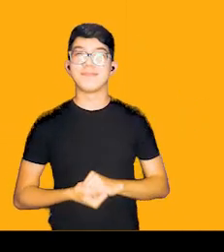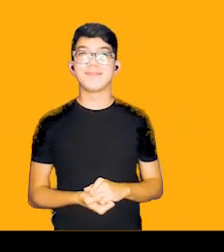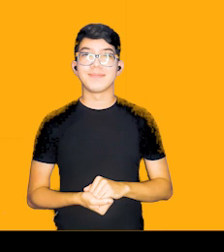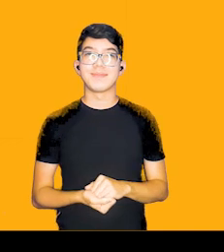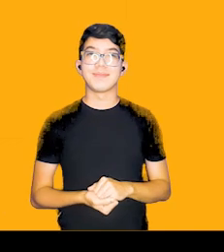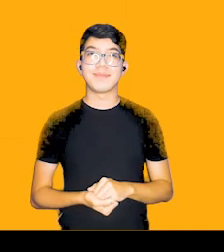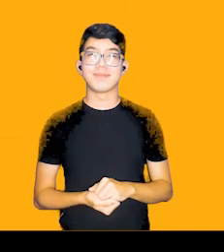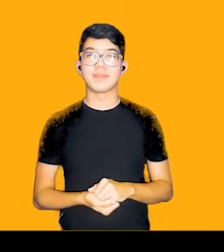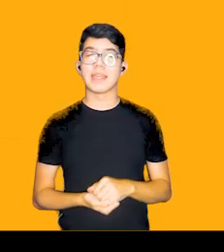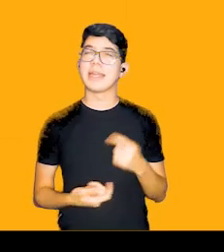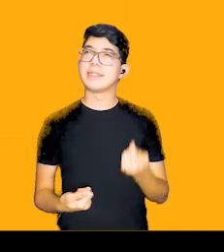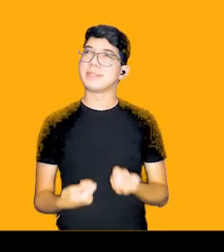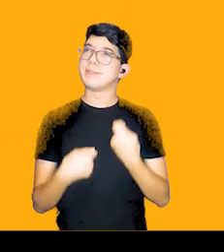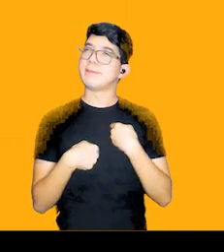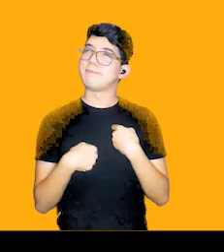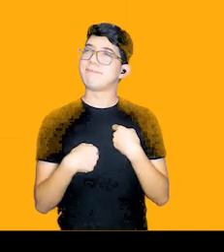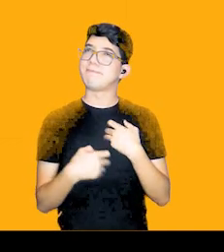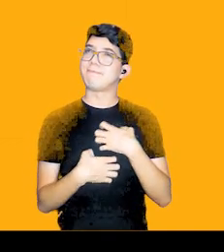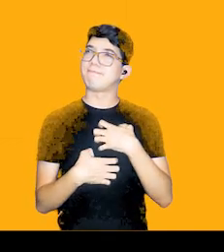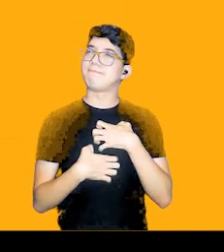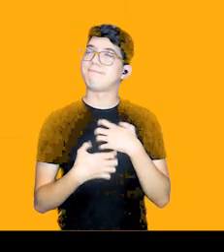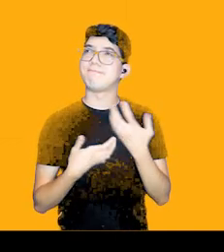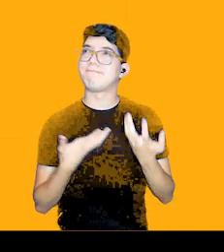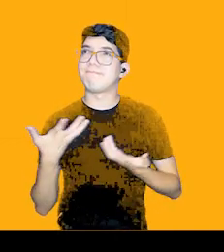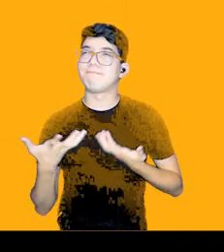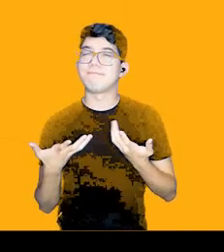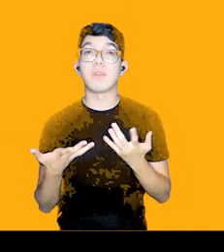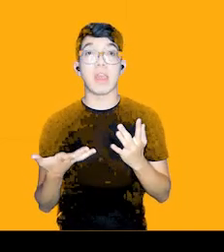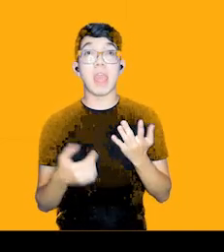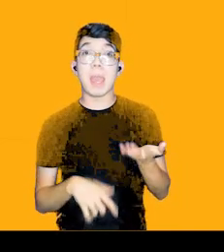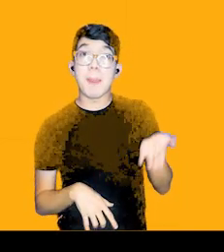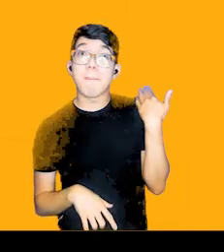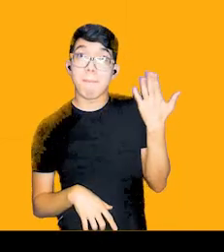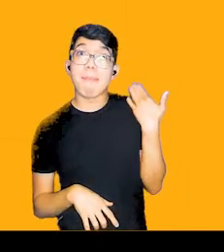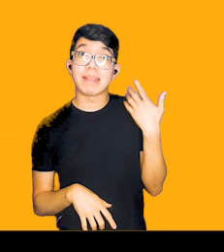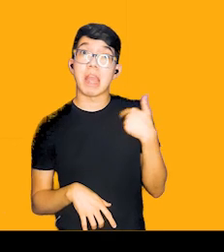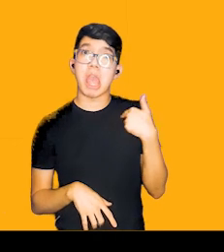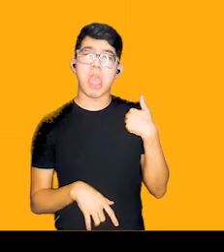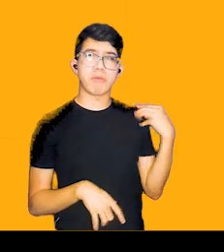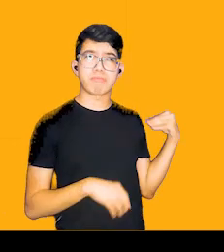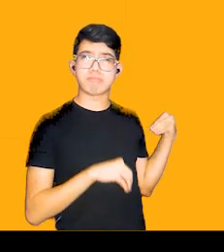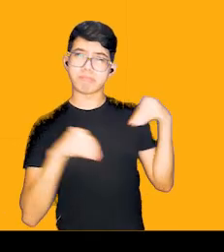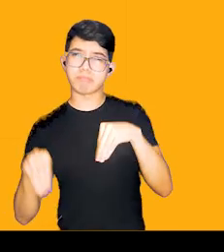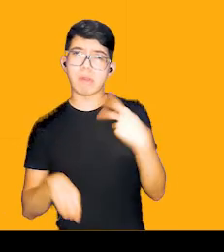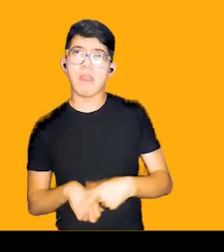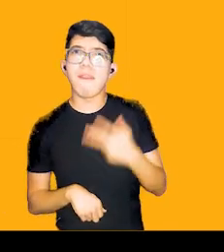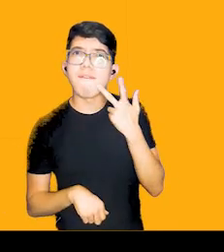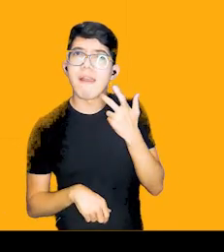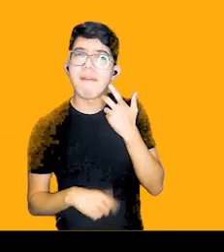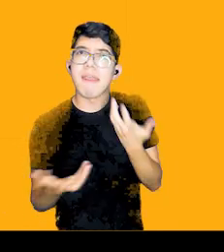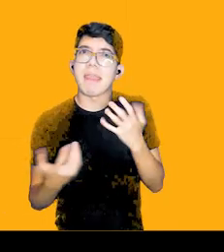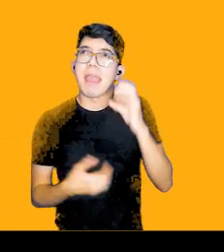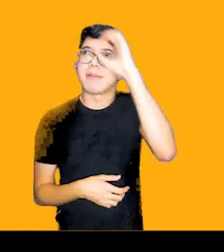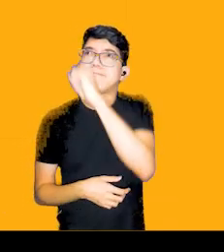é uma sensação assim de que quando eu cheguei aqui, eu queria aprender muito rapidamente tudo que Fortaleza